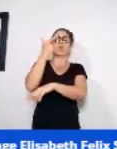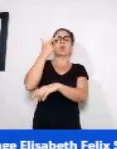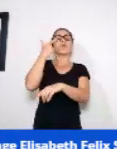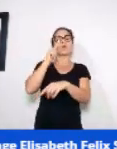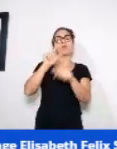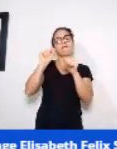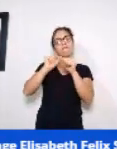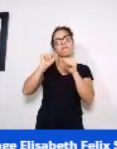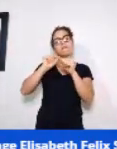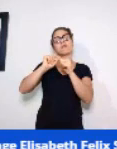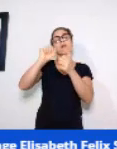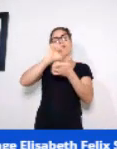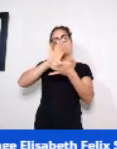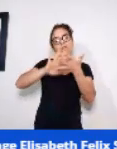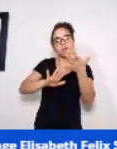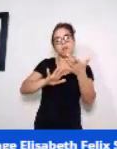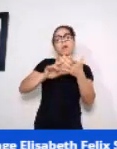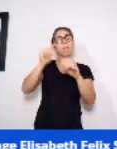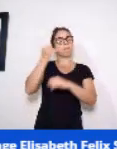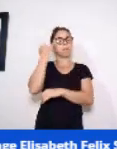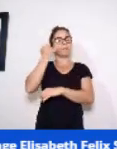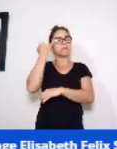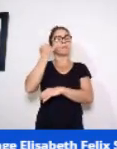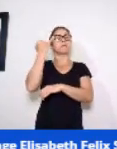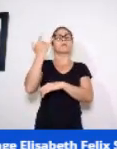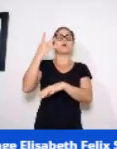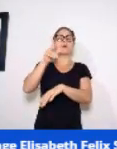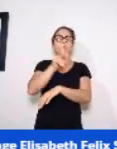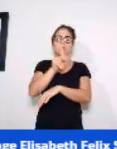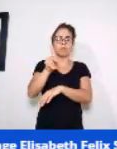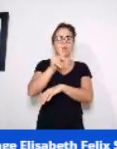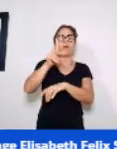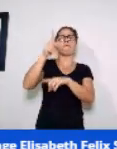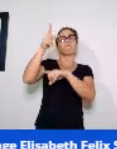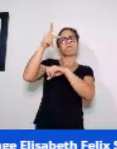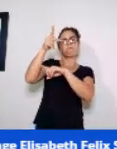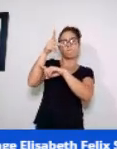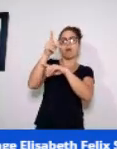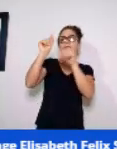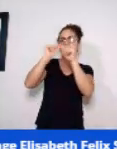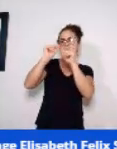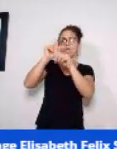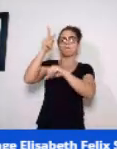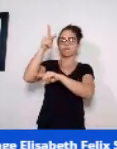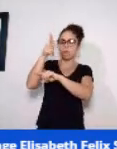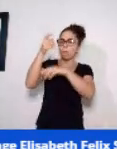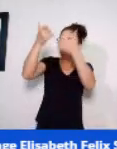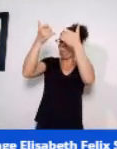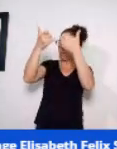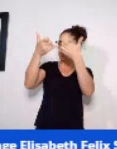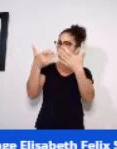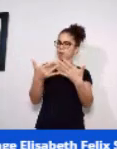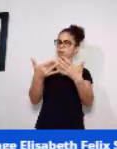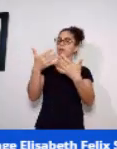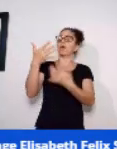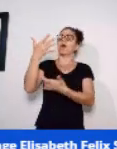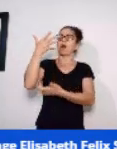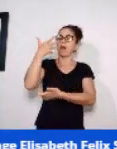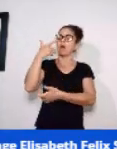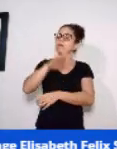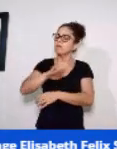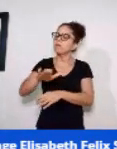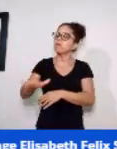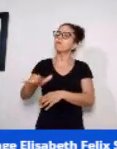um vídeo explicando ali em si para o aluno, né? Porque as crianças necessitam muito desse visual para